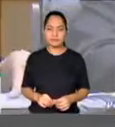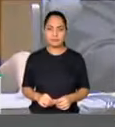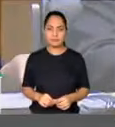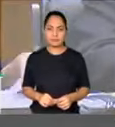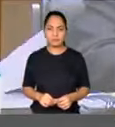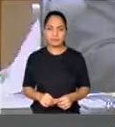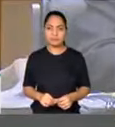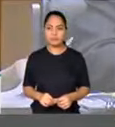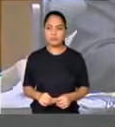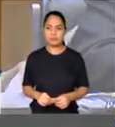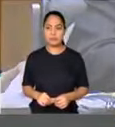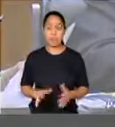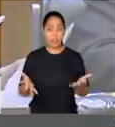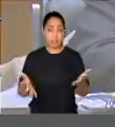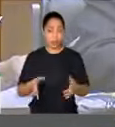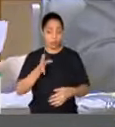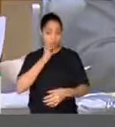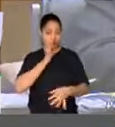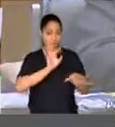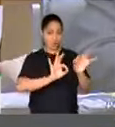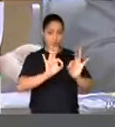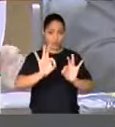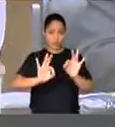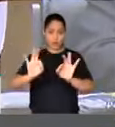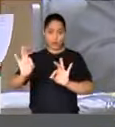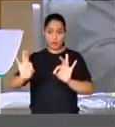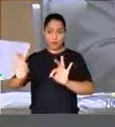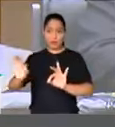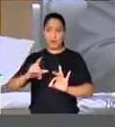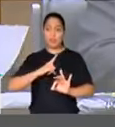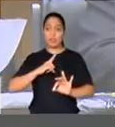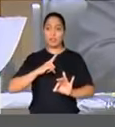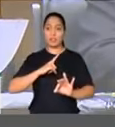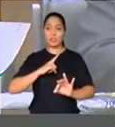Nós acabamos de assistir um vídeo que tem